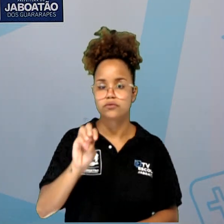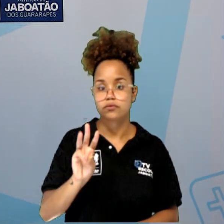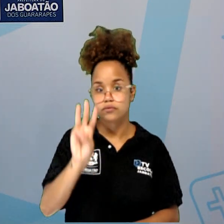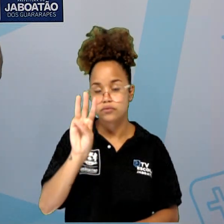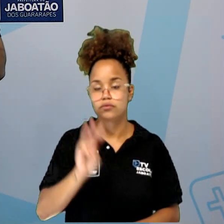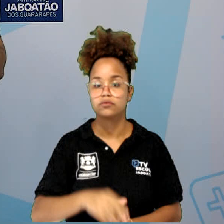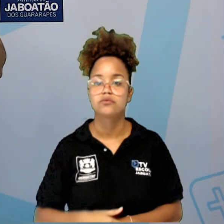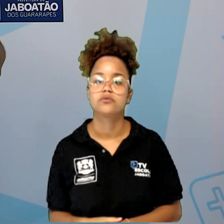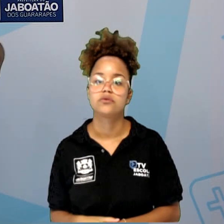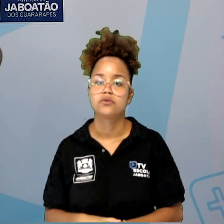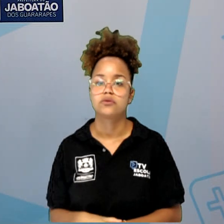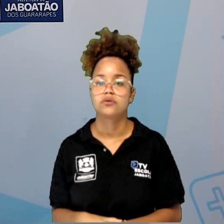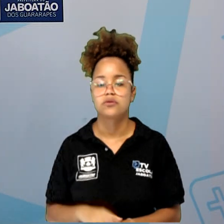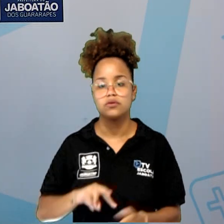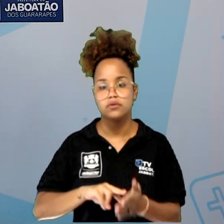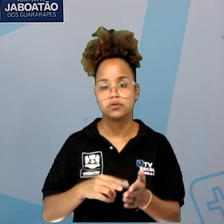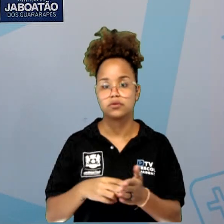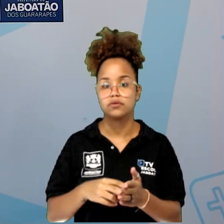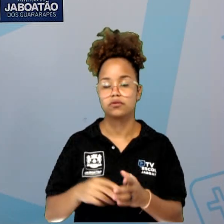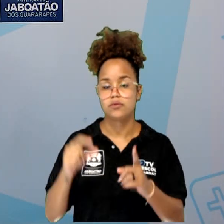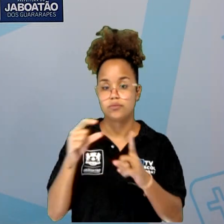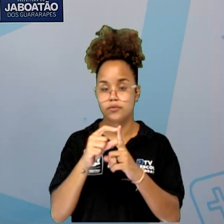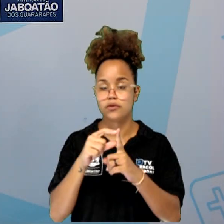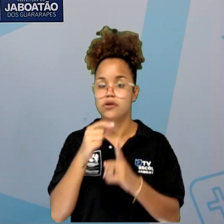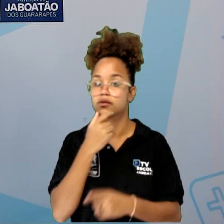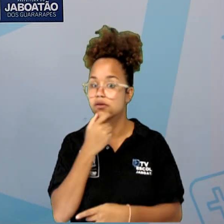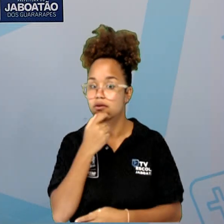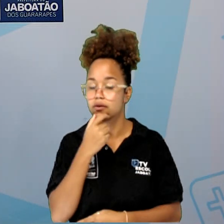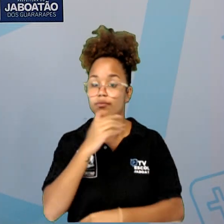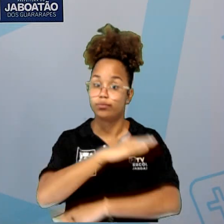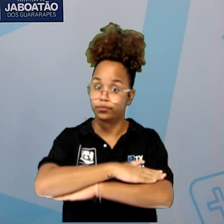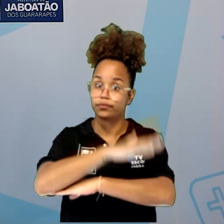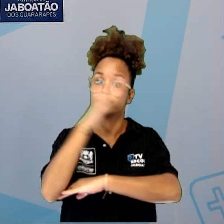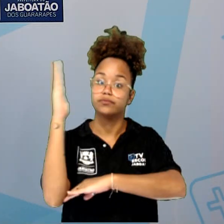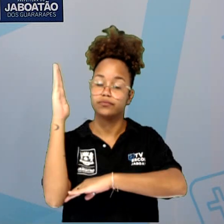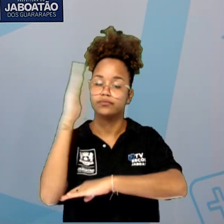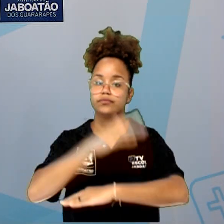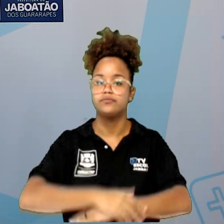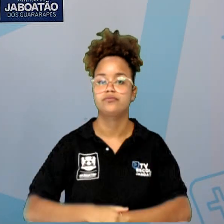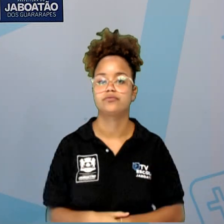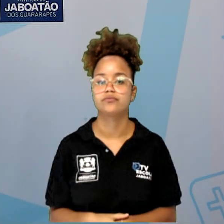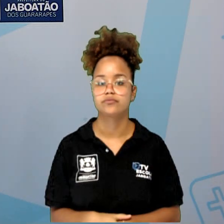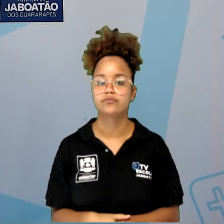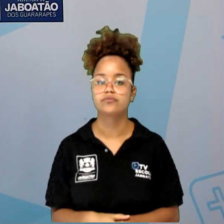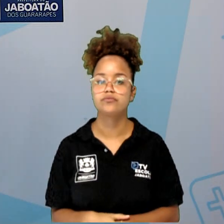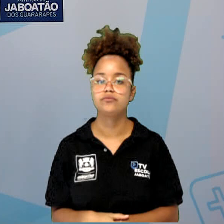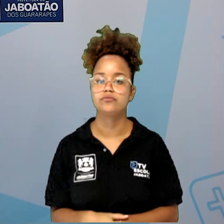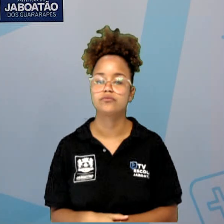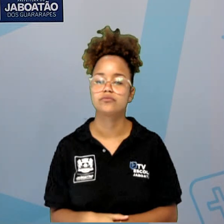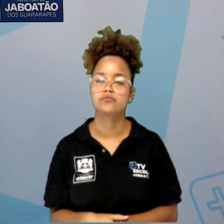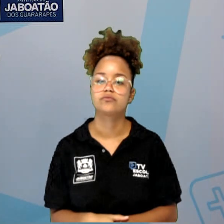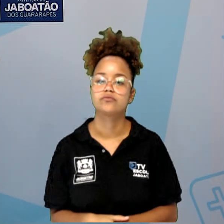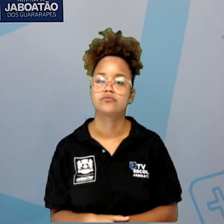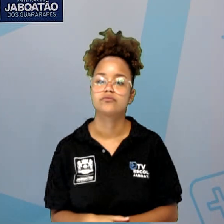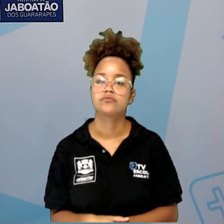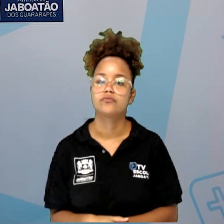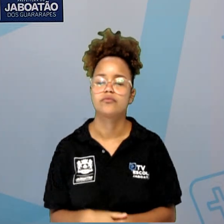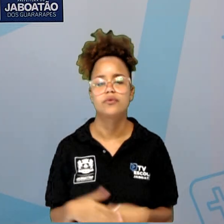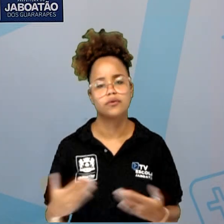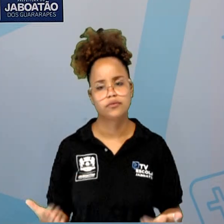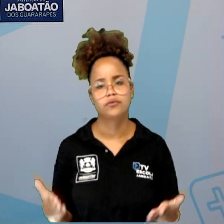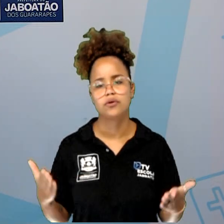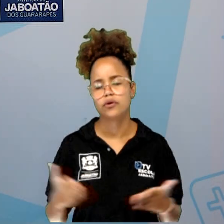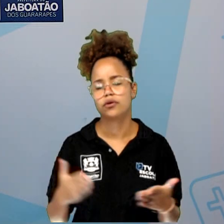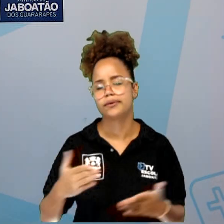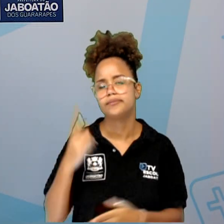que é justamente a palavra em inglês para janela. Certo? Então, vamos